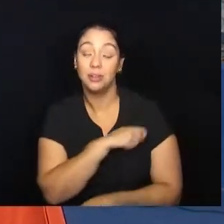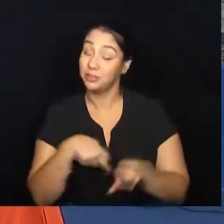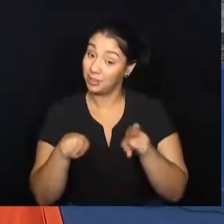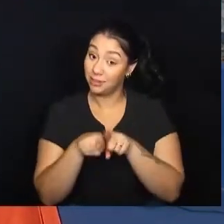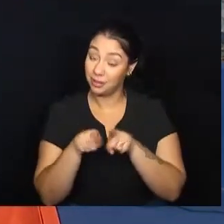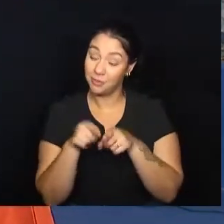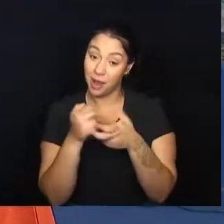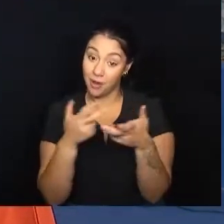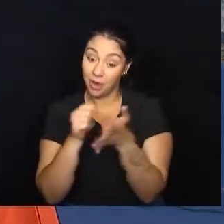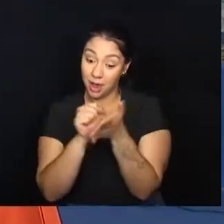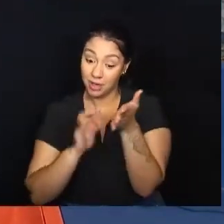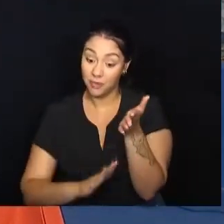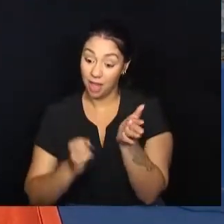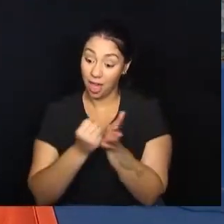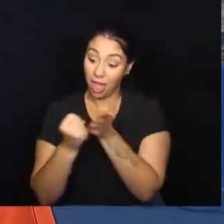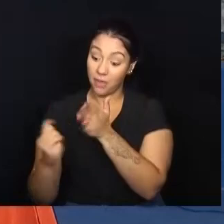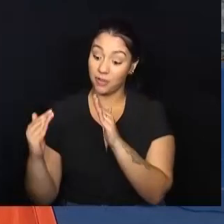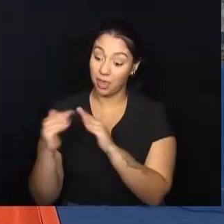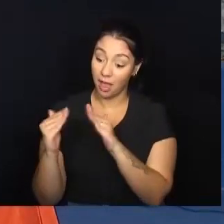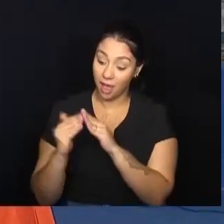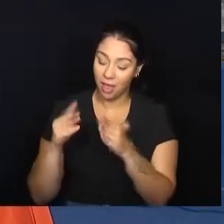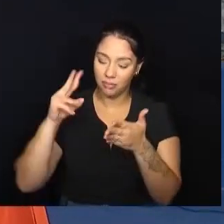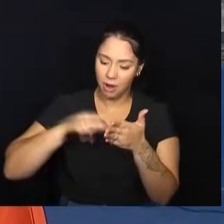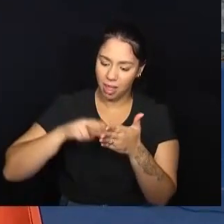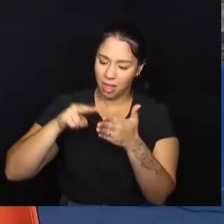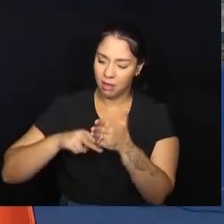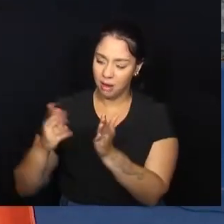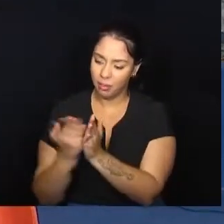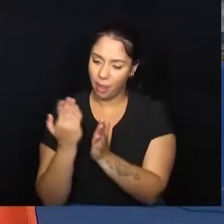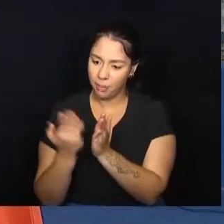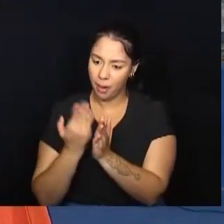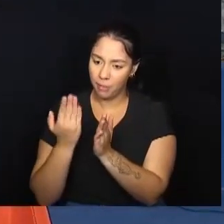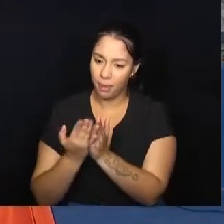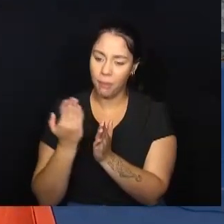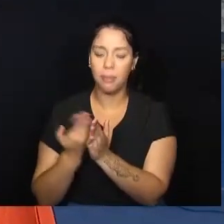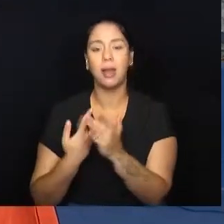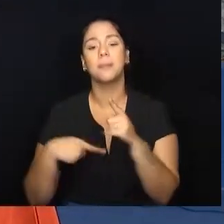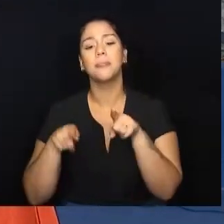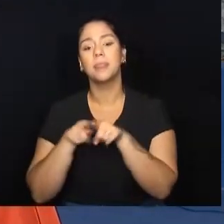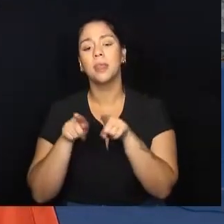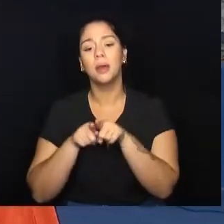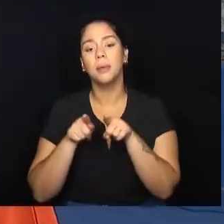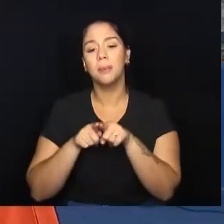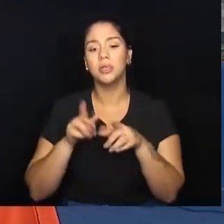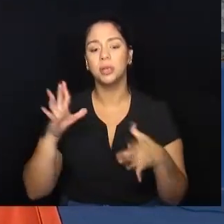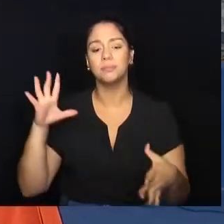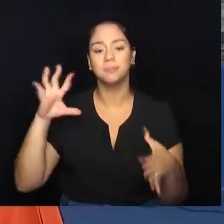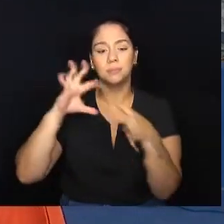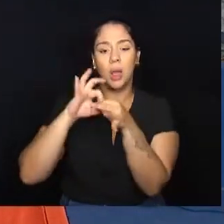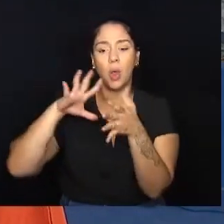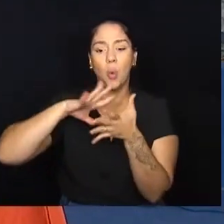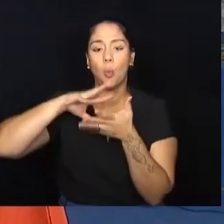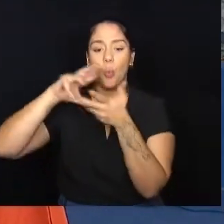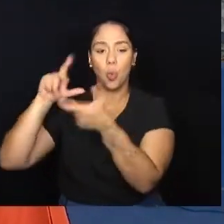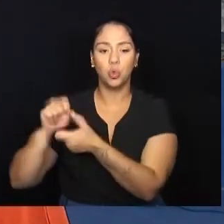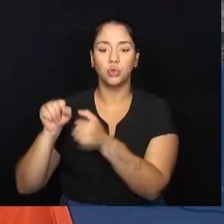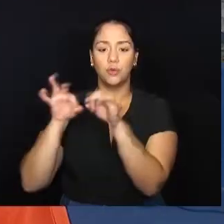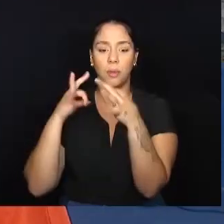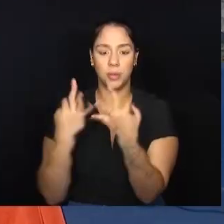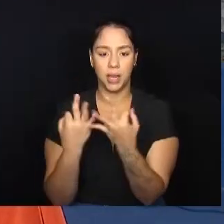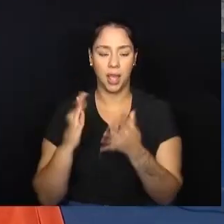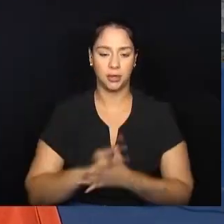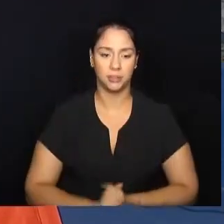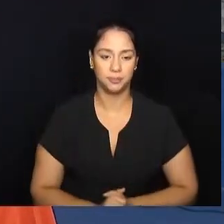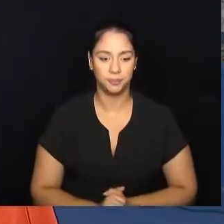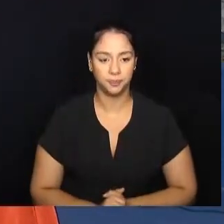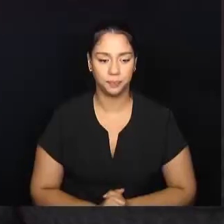acessibilidade do aluno inclusive para as tarefas que ele leva para fazer em casa para ele poder ler os livros né E se interar com o mundo e